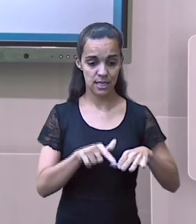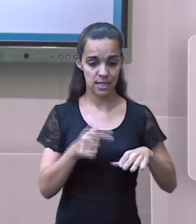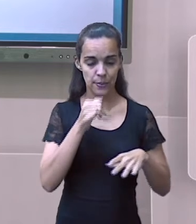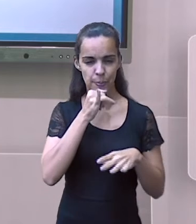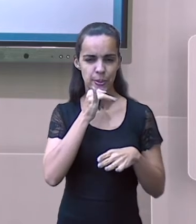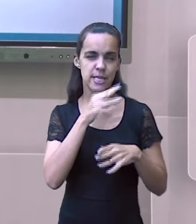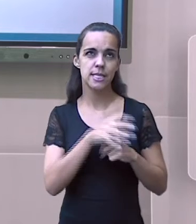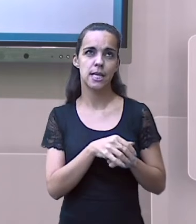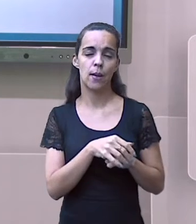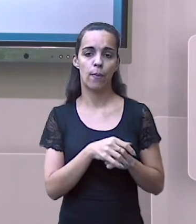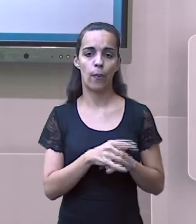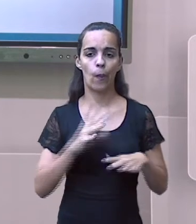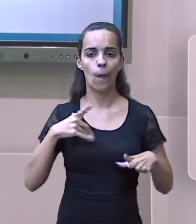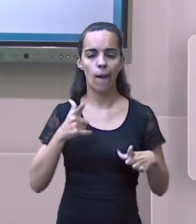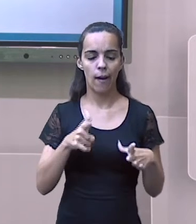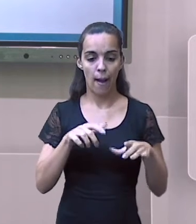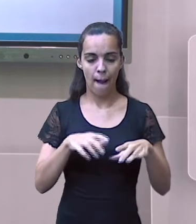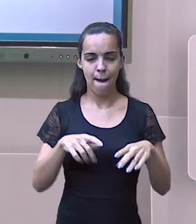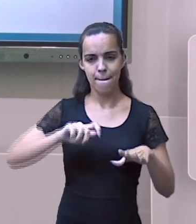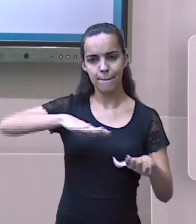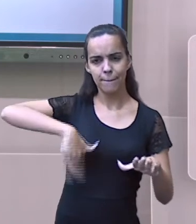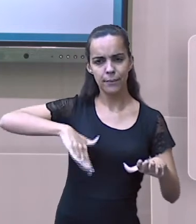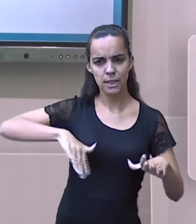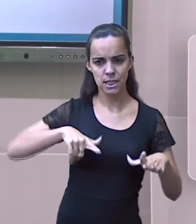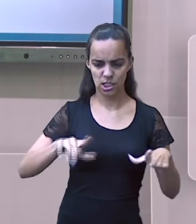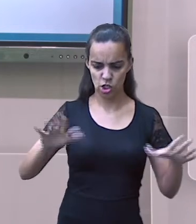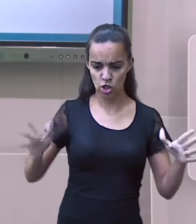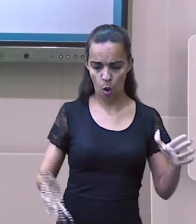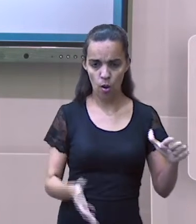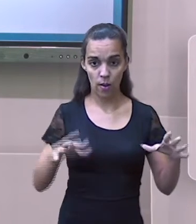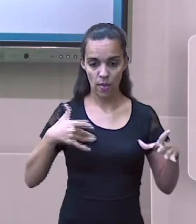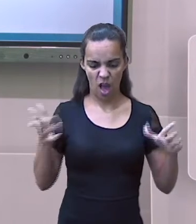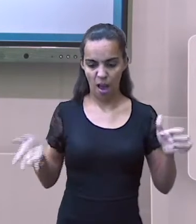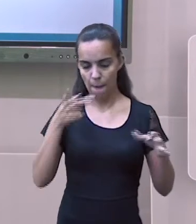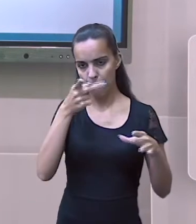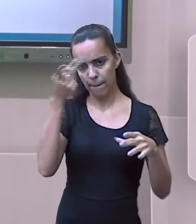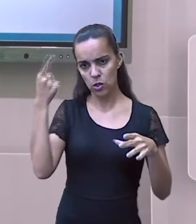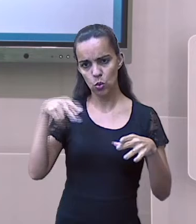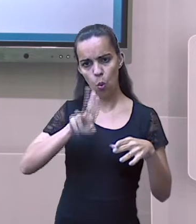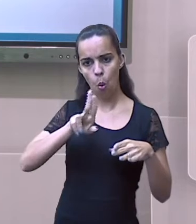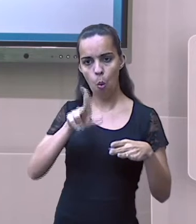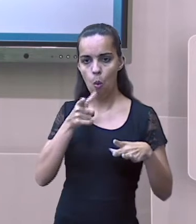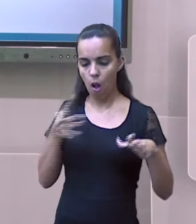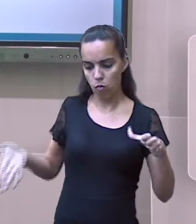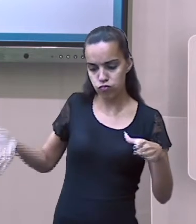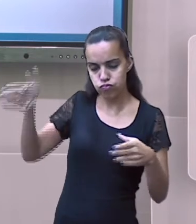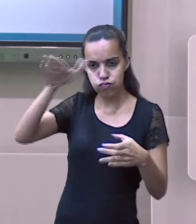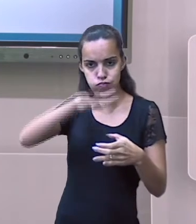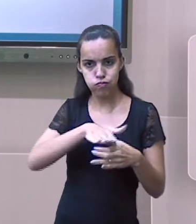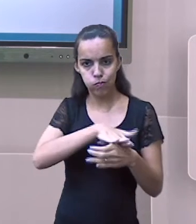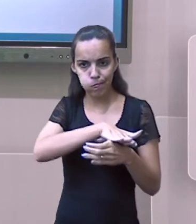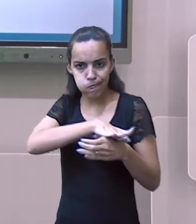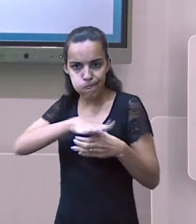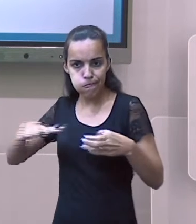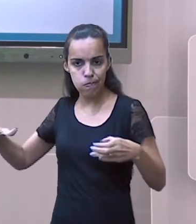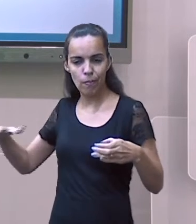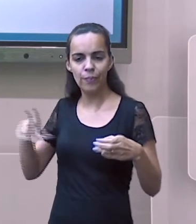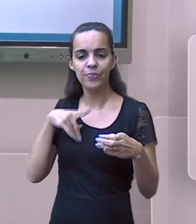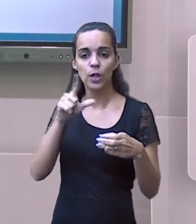enterradas, tá? Então é o tipo ideal de aplicação no subsolo, por ser aí uma região